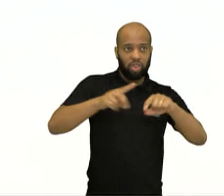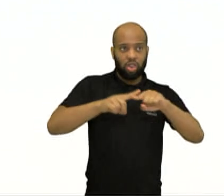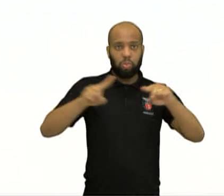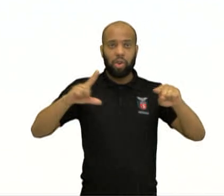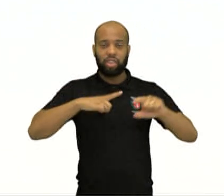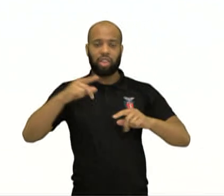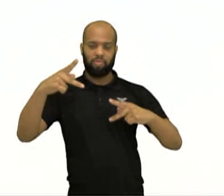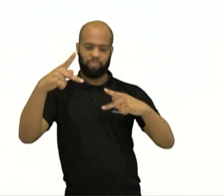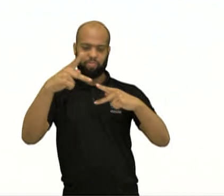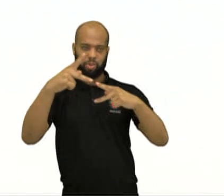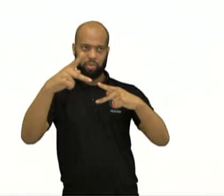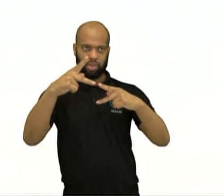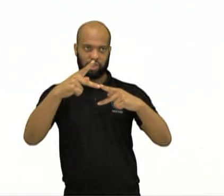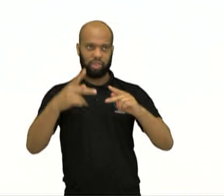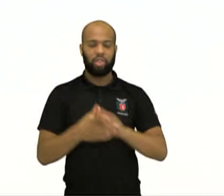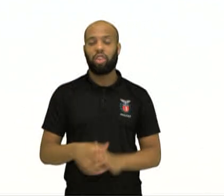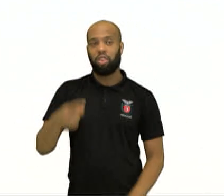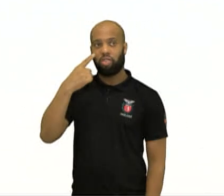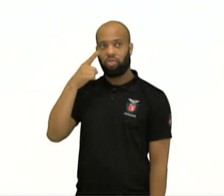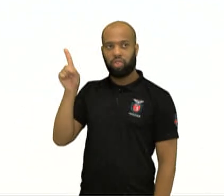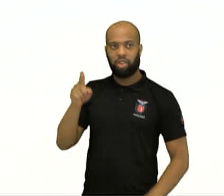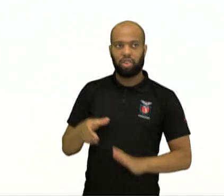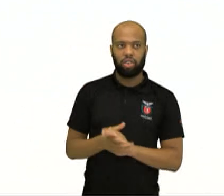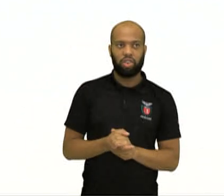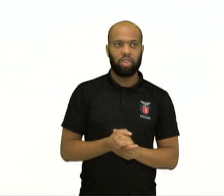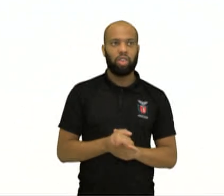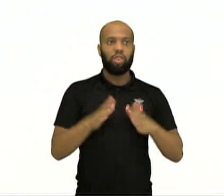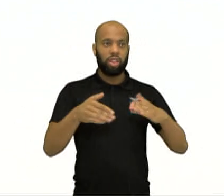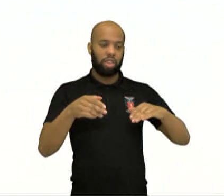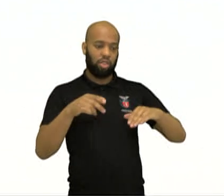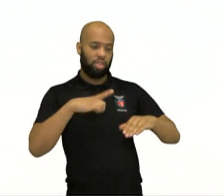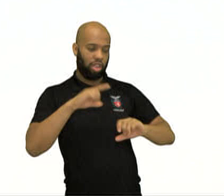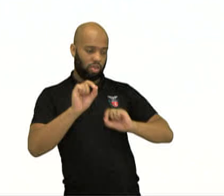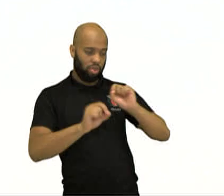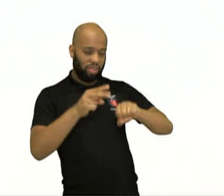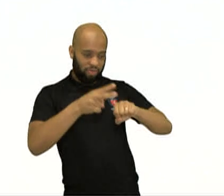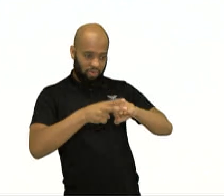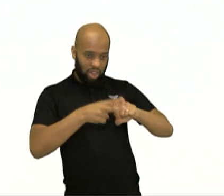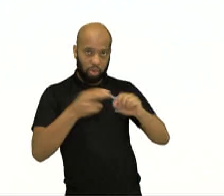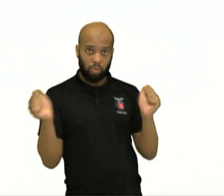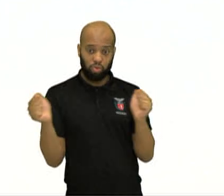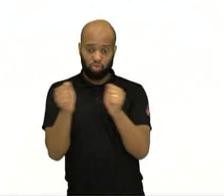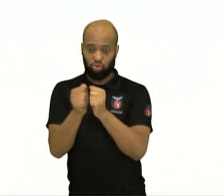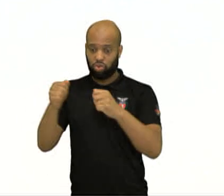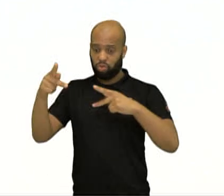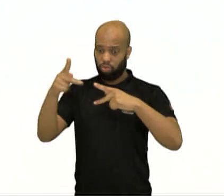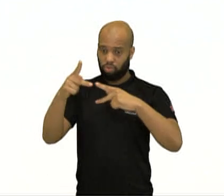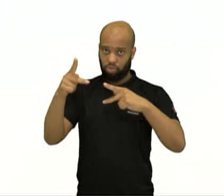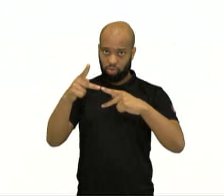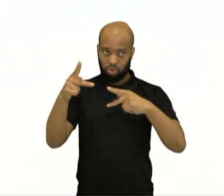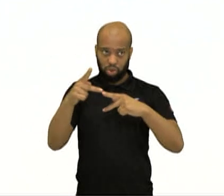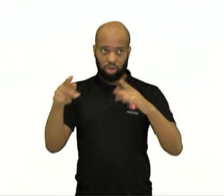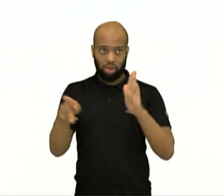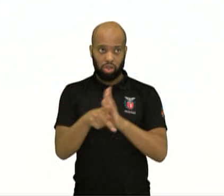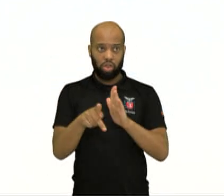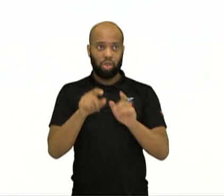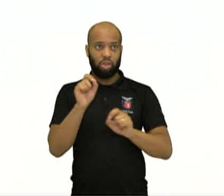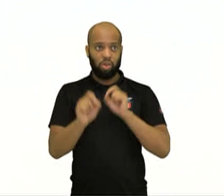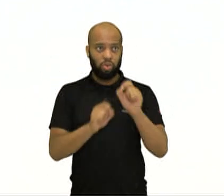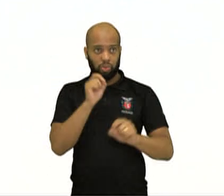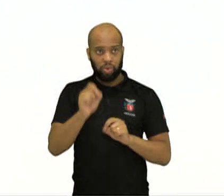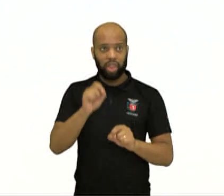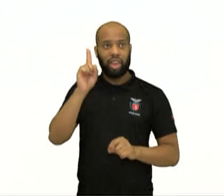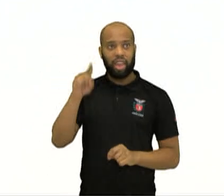preposição. Observe. Um verbo com preposição na objetiva indireta, sem preposição